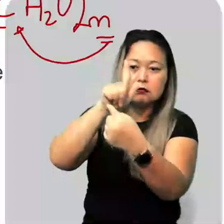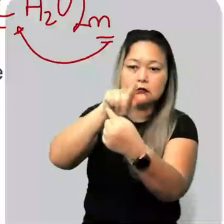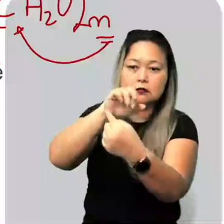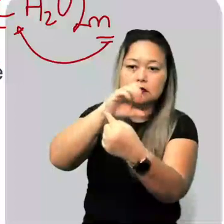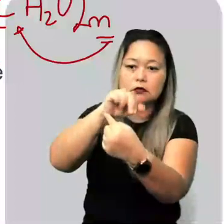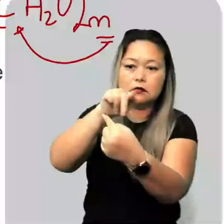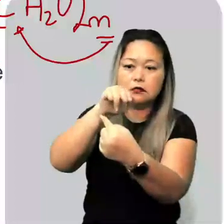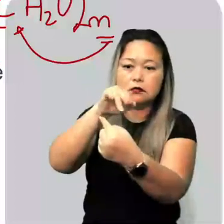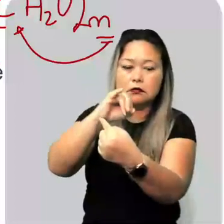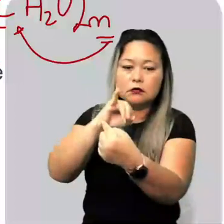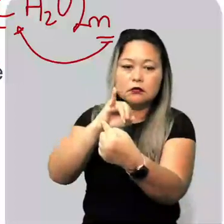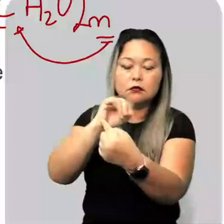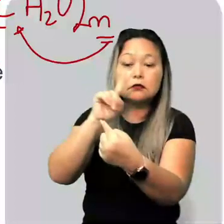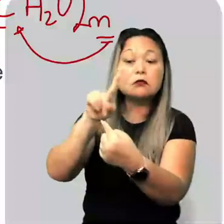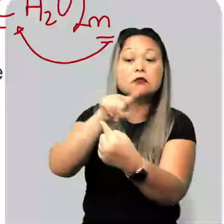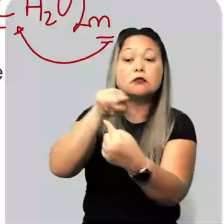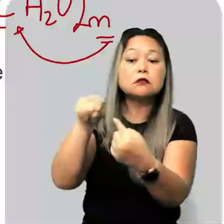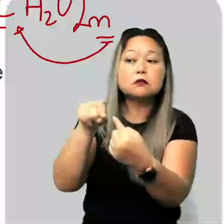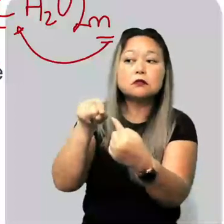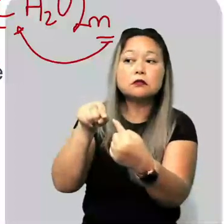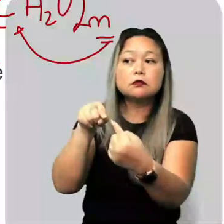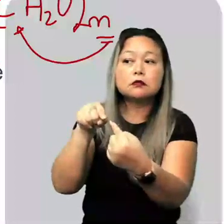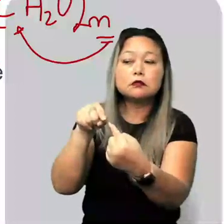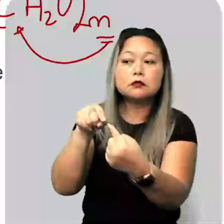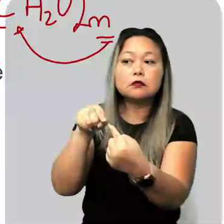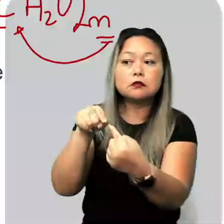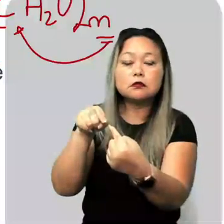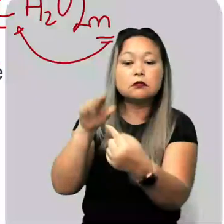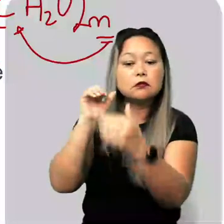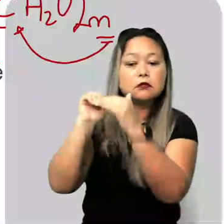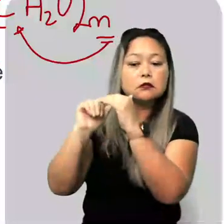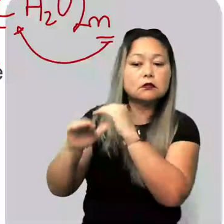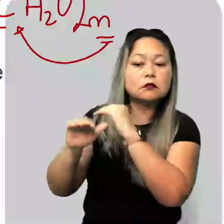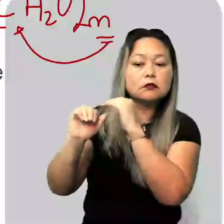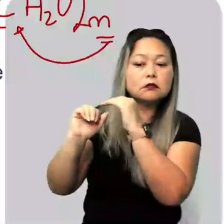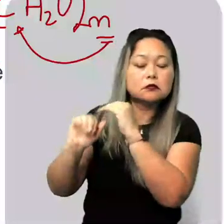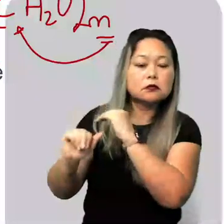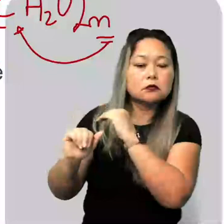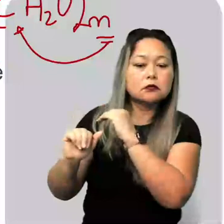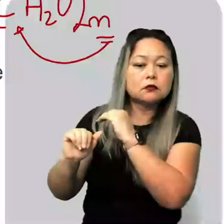glicogênio, ele vai ser reserva